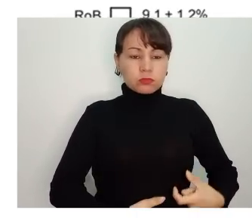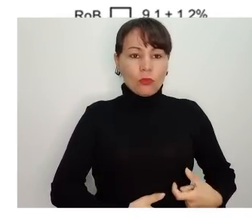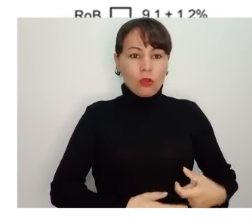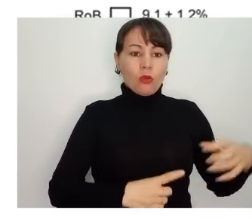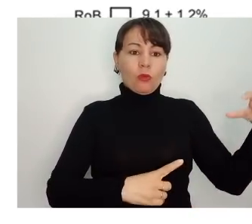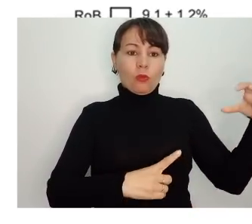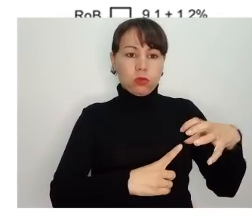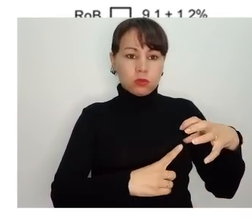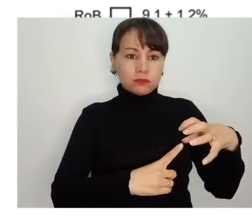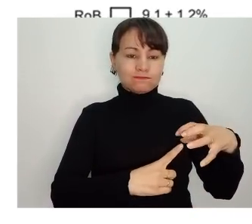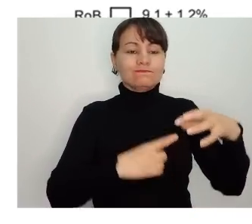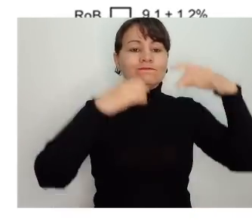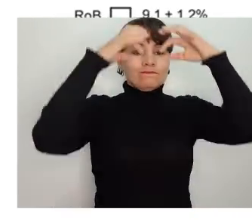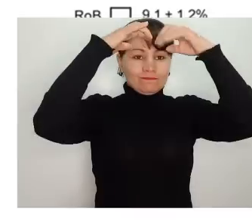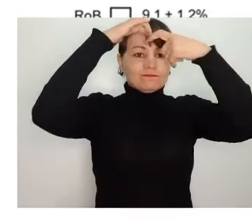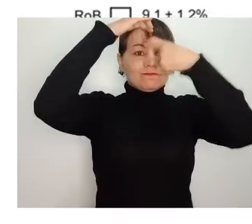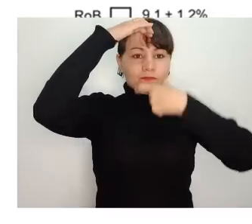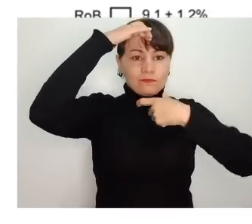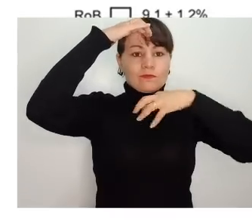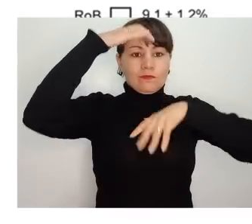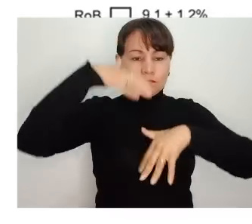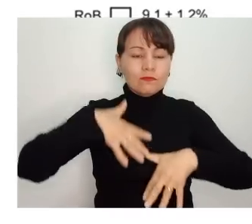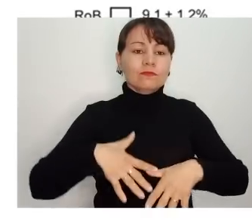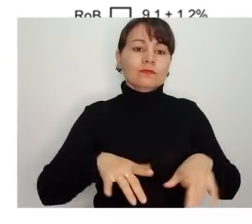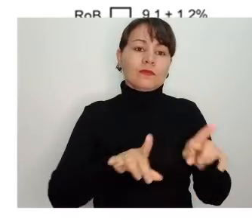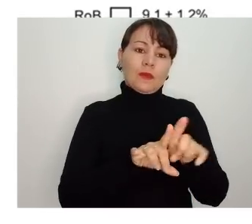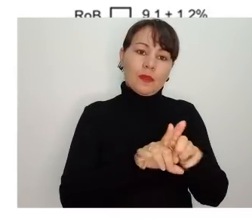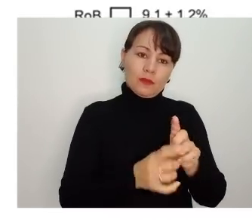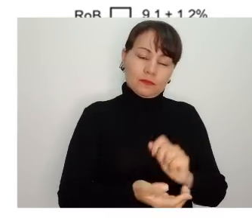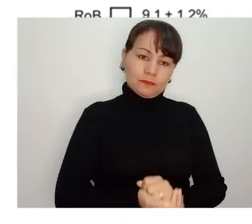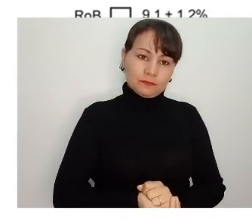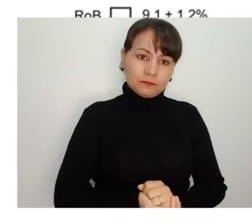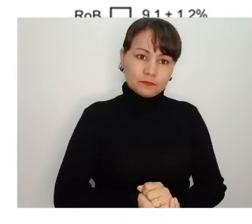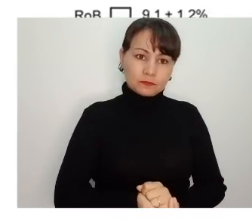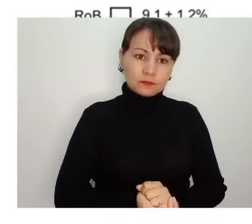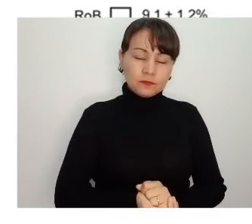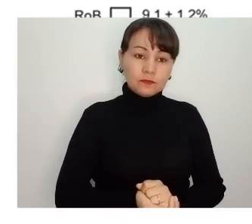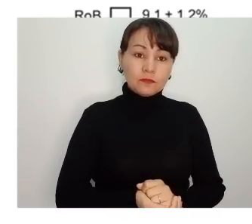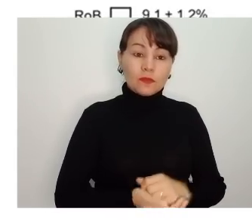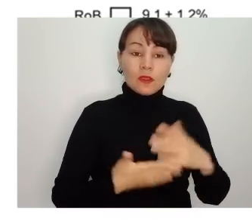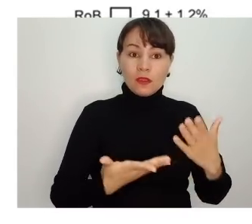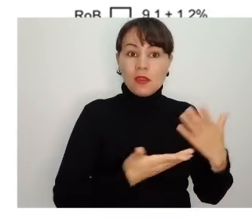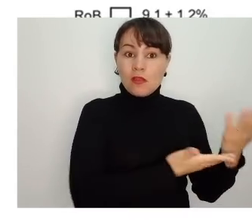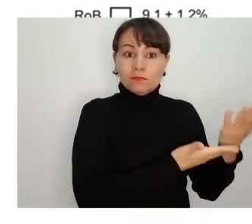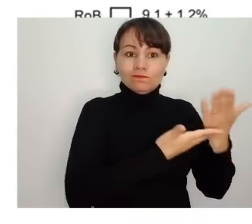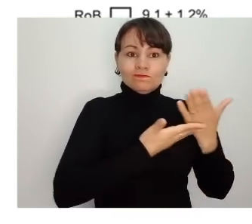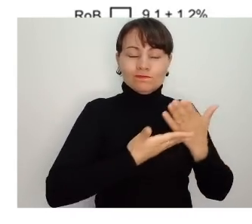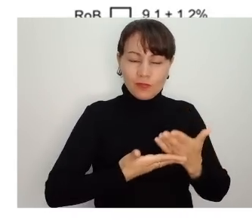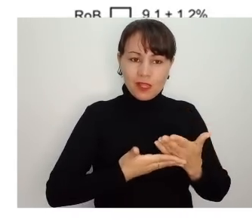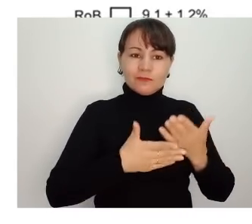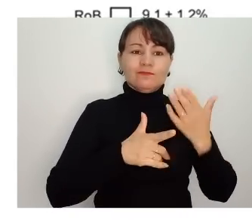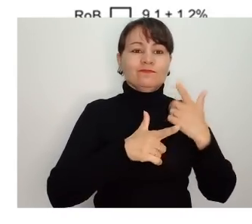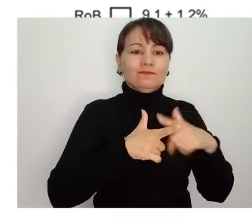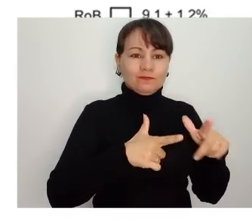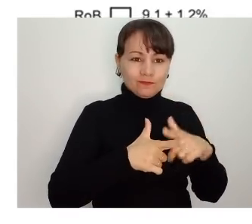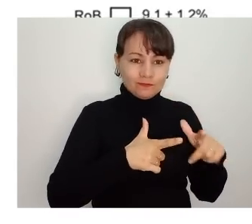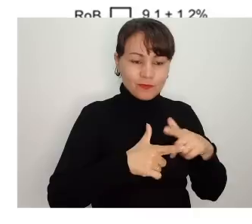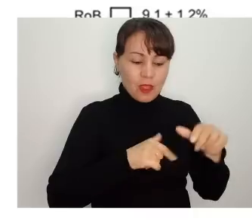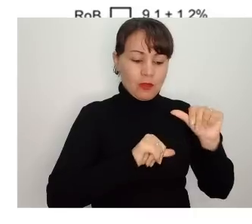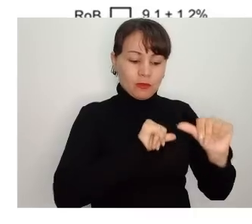desses, compromete também o sistema nervoso central concomitantemente. Isso